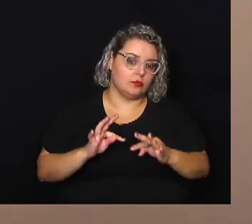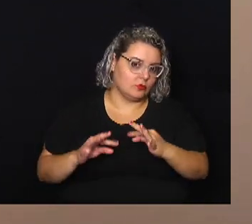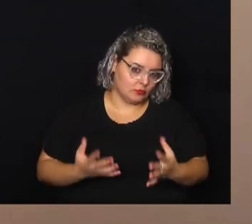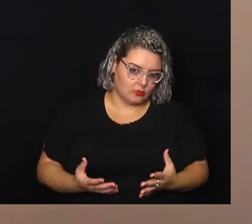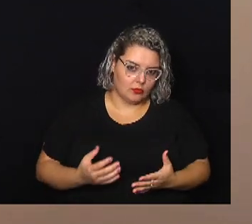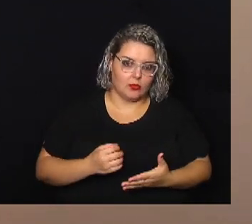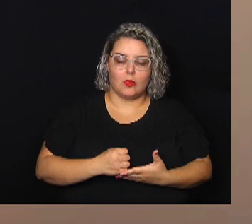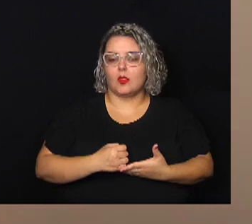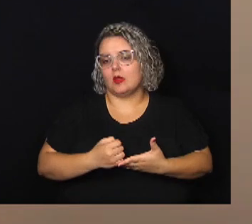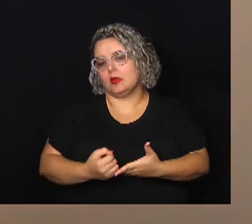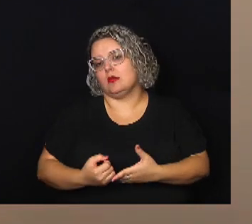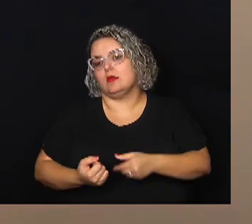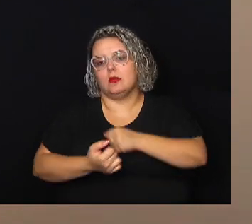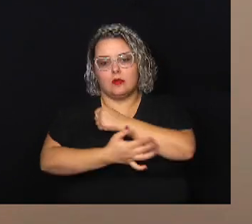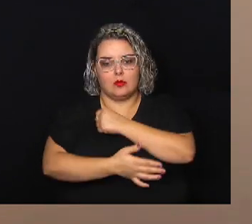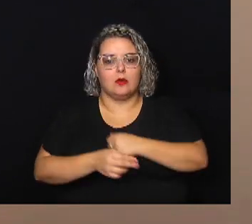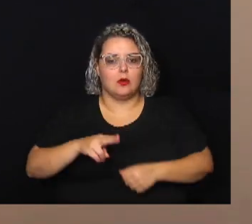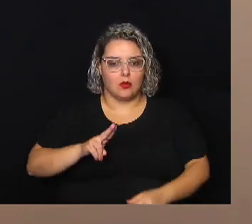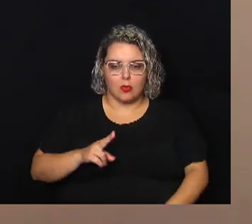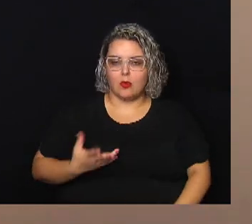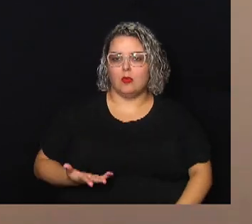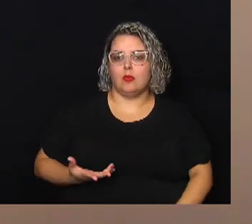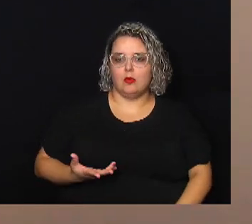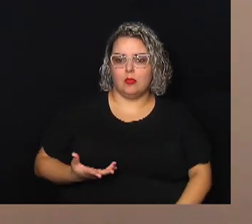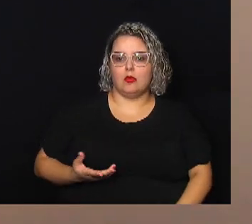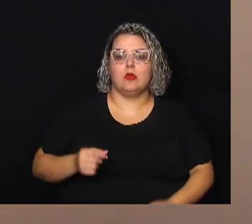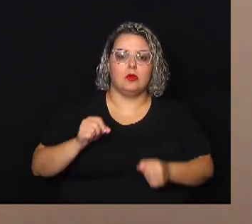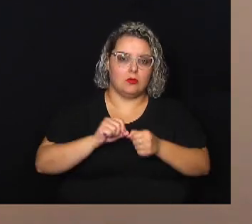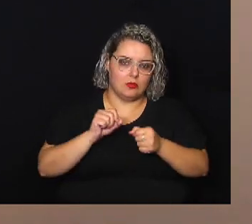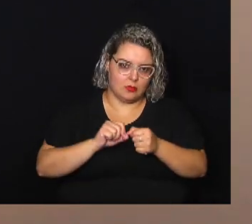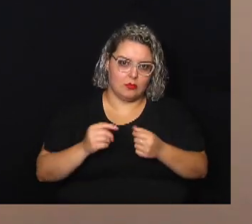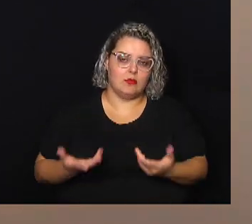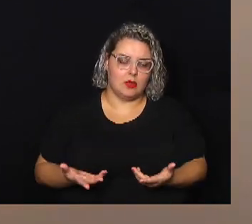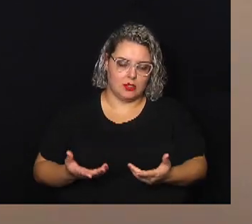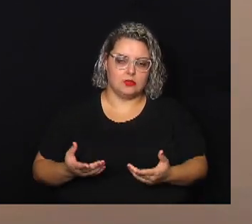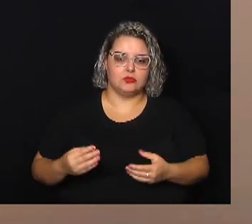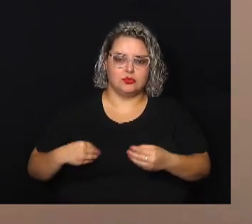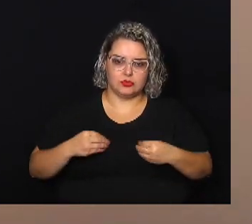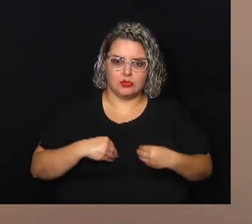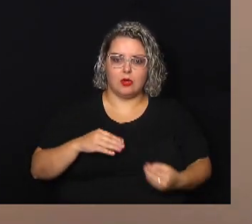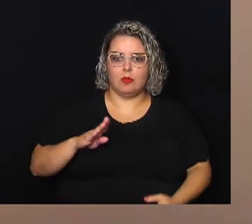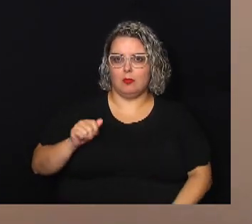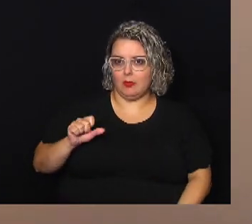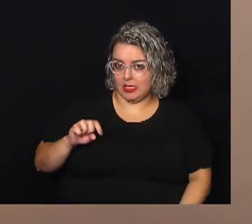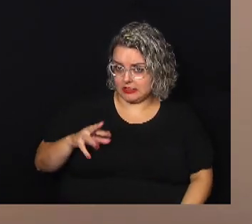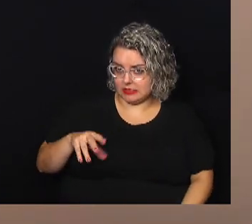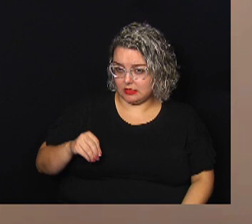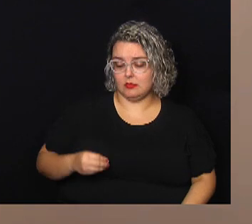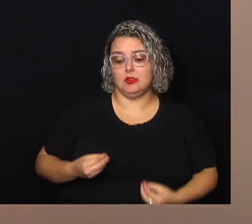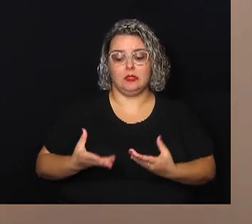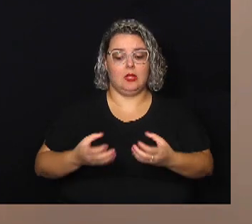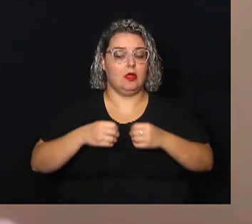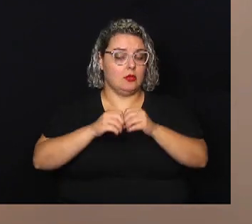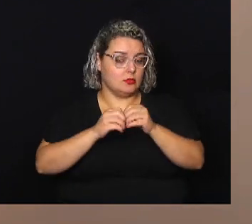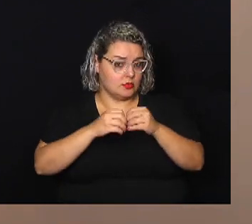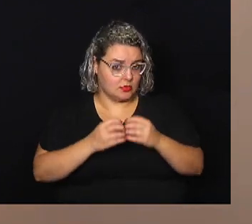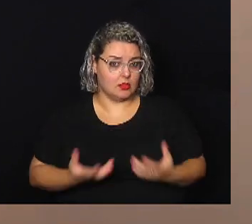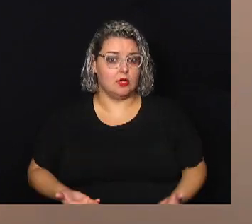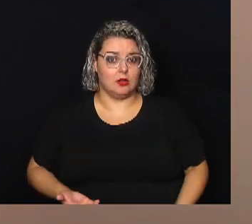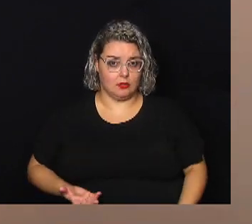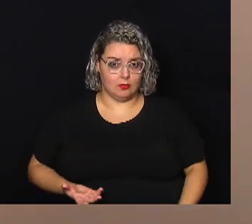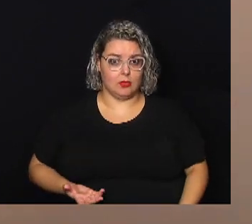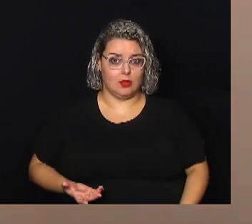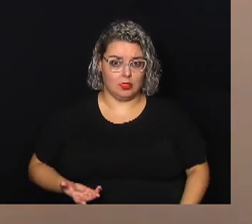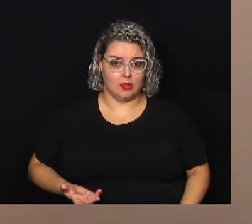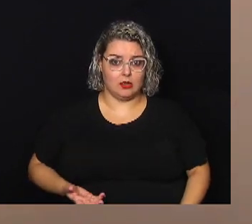exame de fezes, ou você tem um bastãozinho que você mesmo faz o exame, você entrega no laboratório, e essa pesquisa de sangue